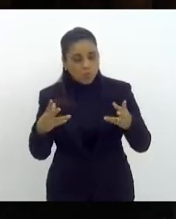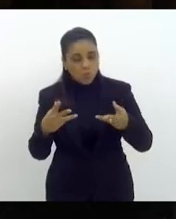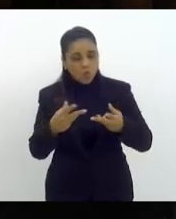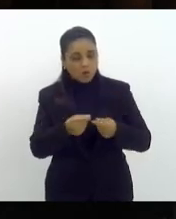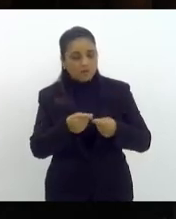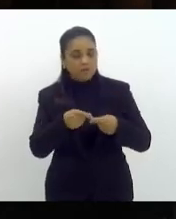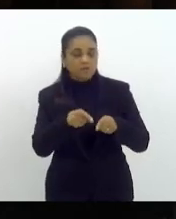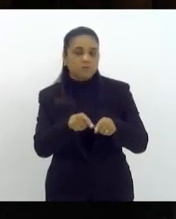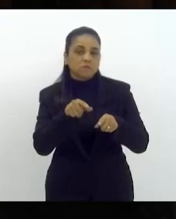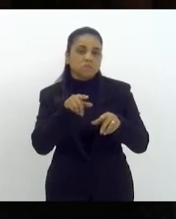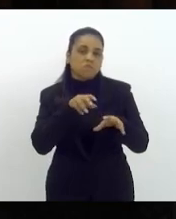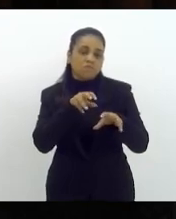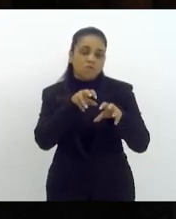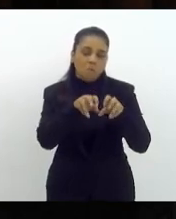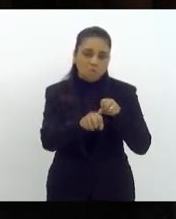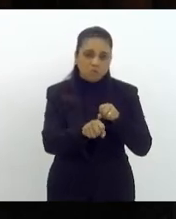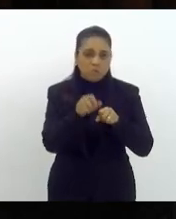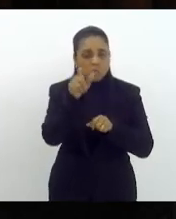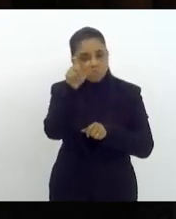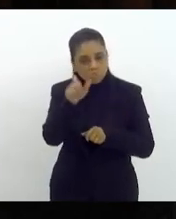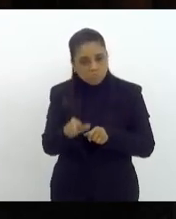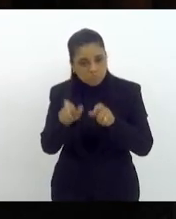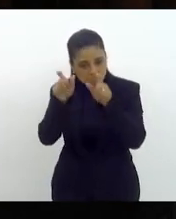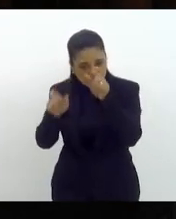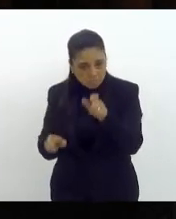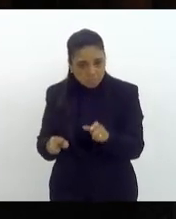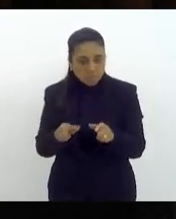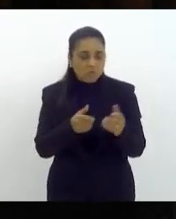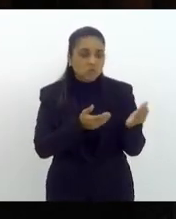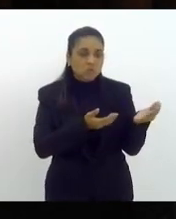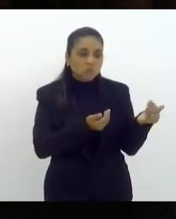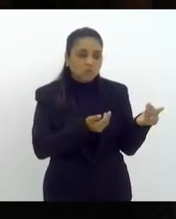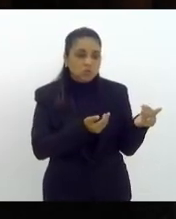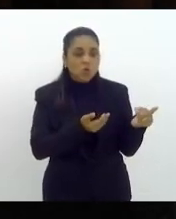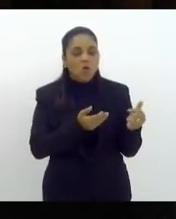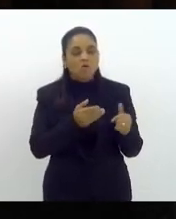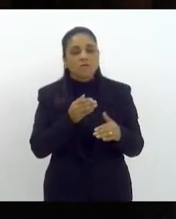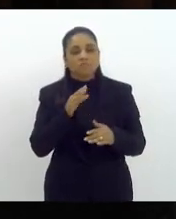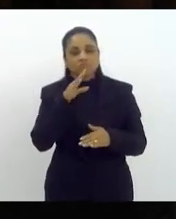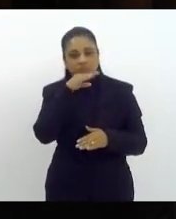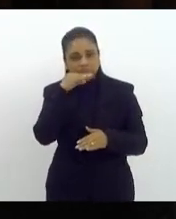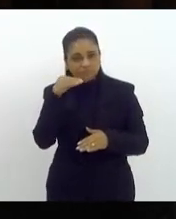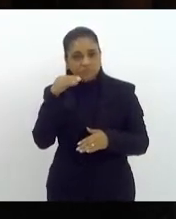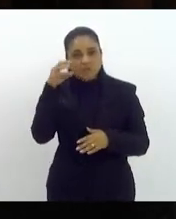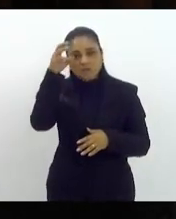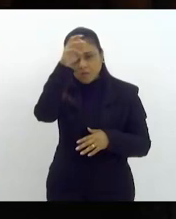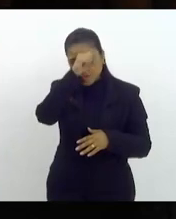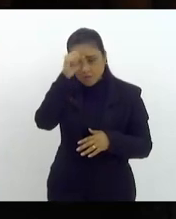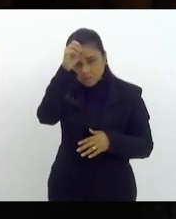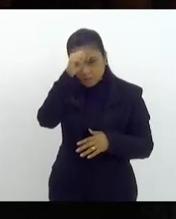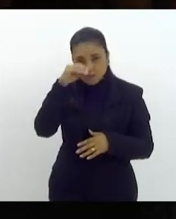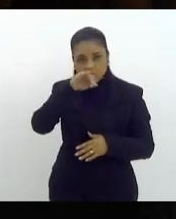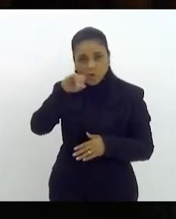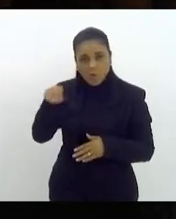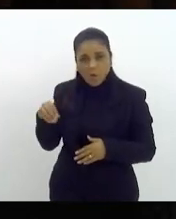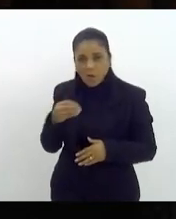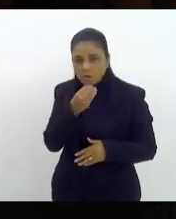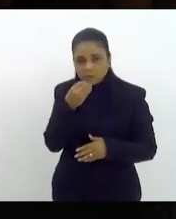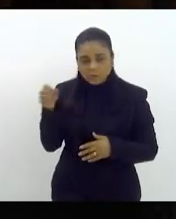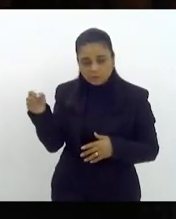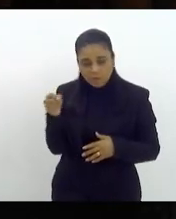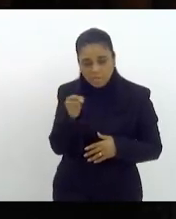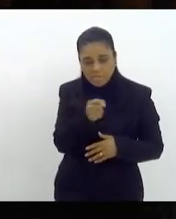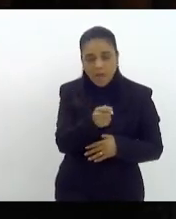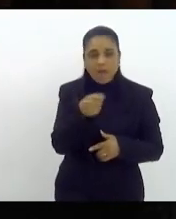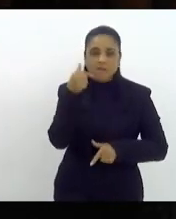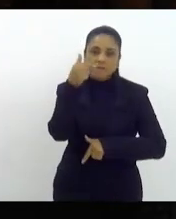esses jovens aprender e ter uma condição de oportunidade de trabalho Quando surgir a